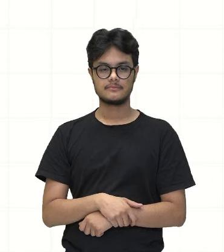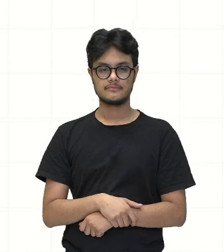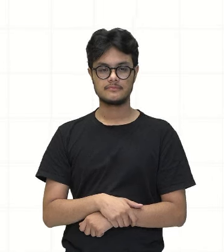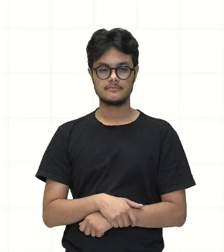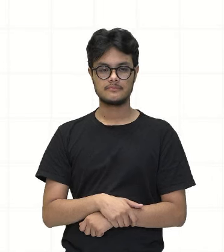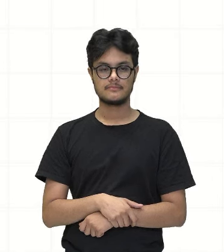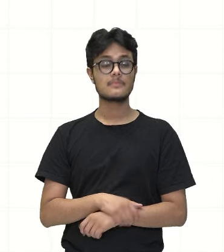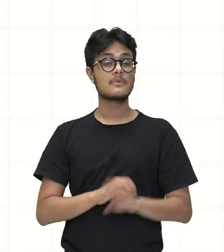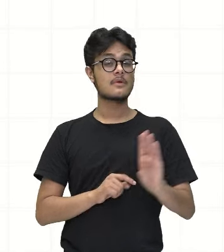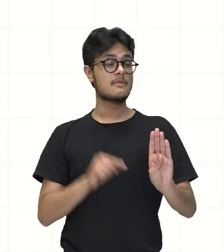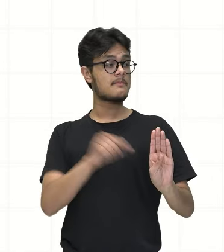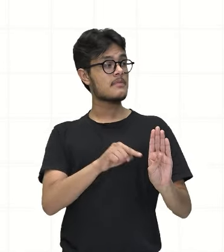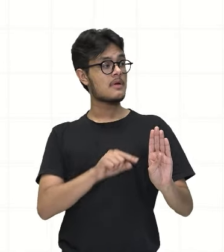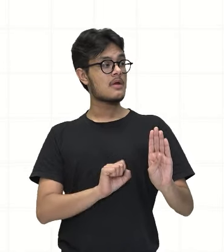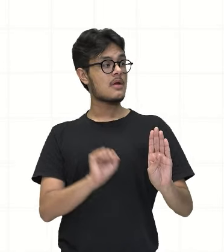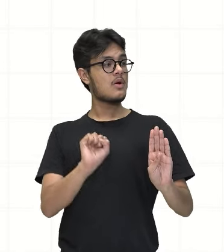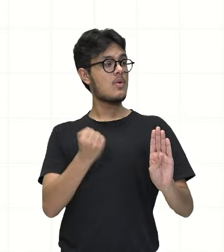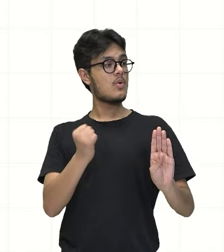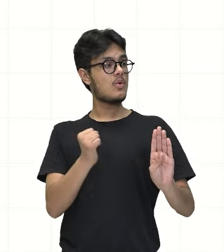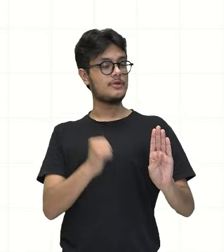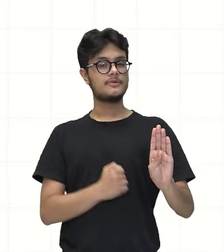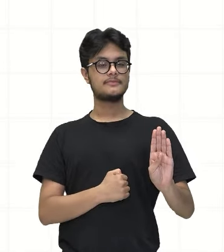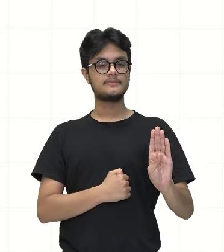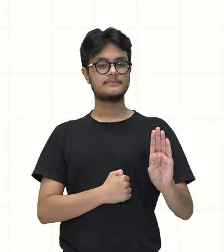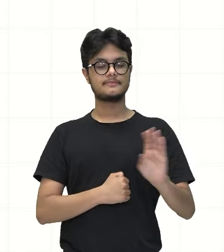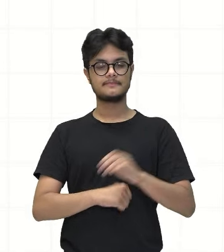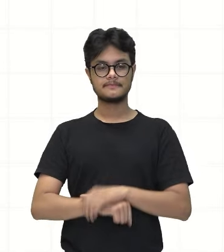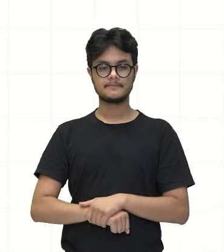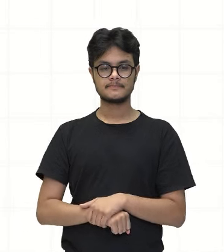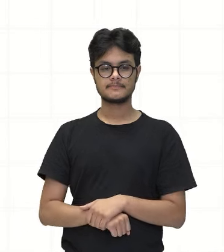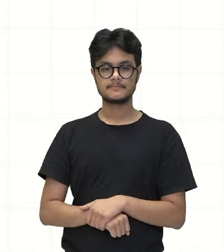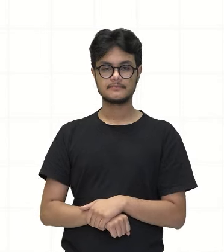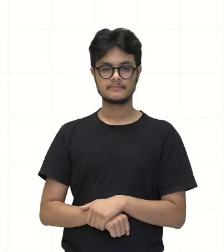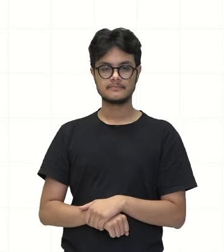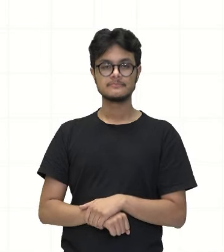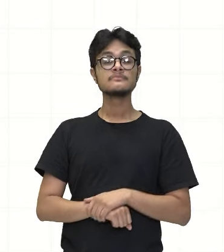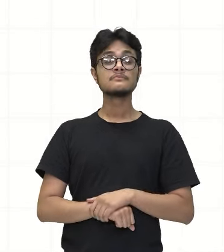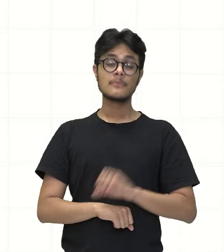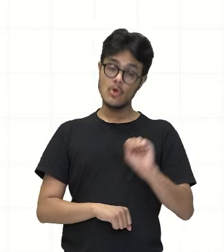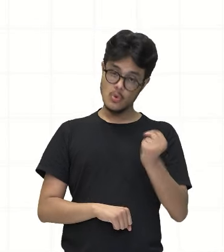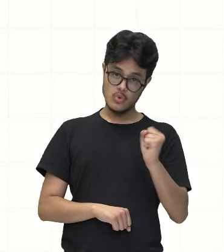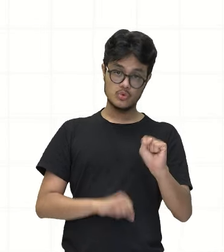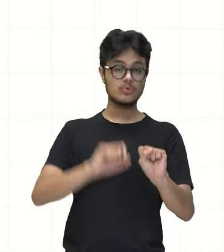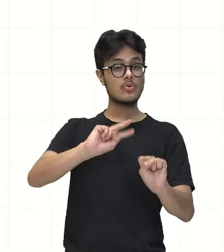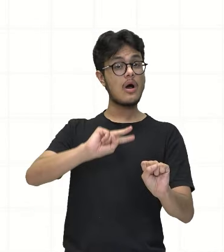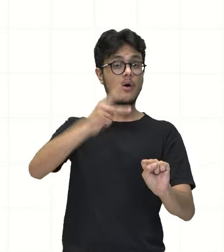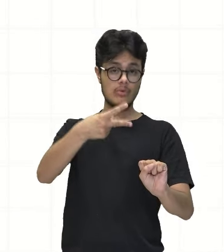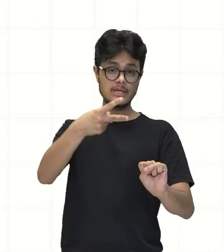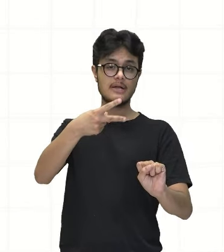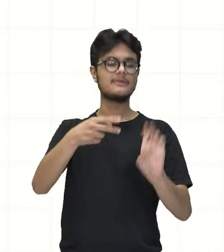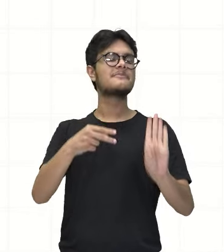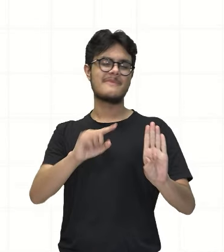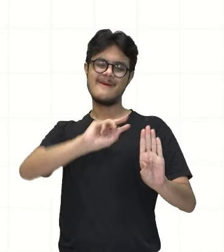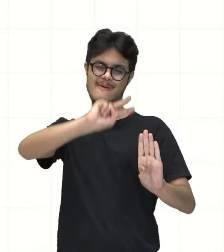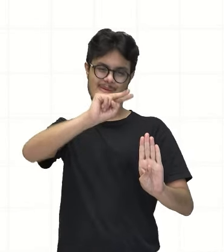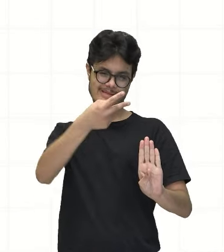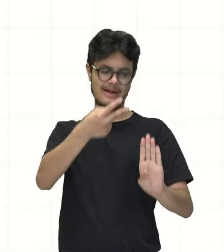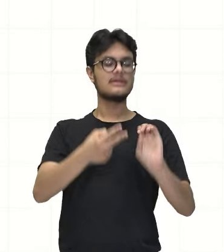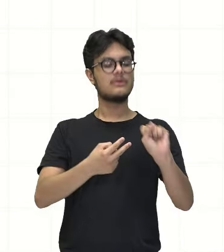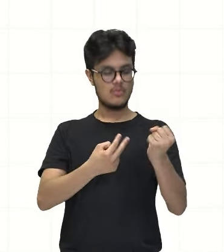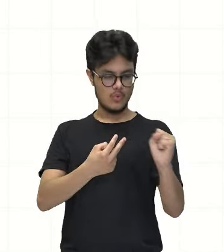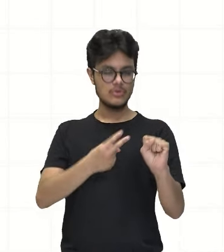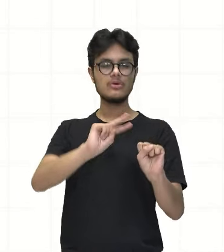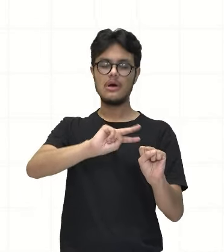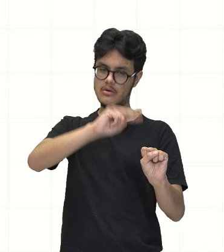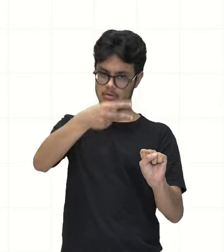B é o cateto que vale 8, eu substituo por 8 e elevo ao quadrado, porque a fórmula diz que a gente tem que pegar o